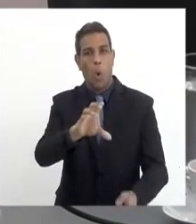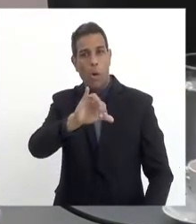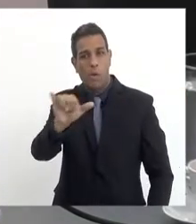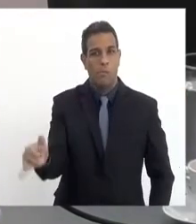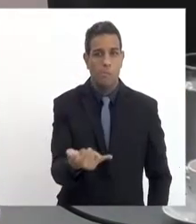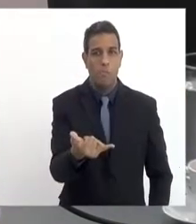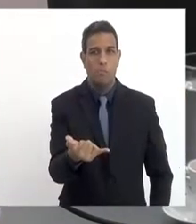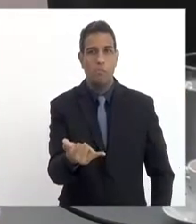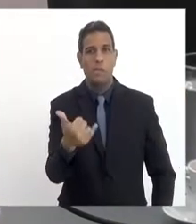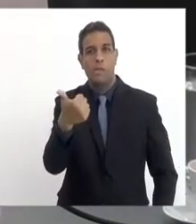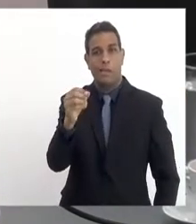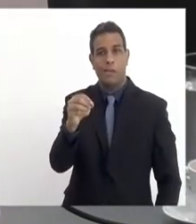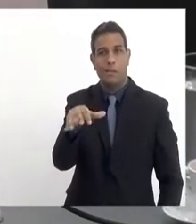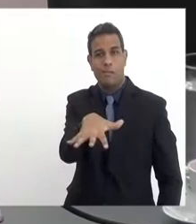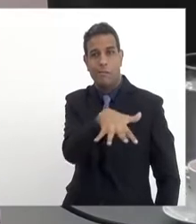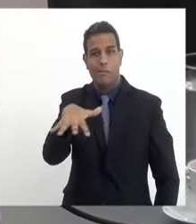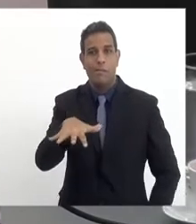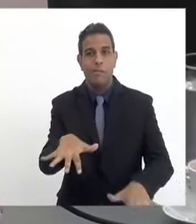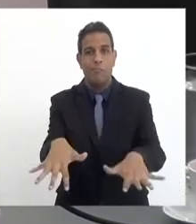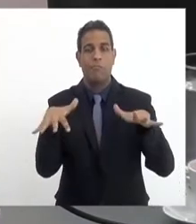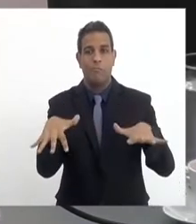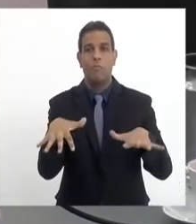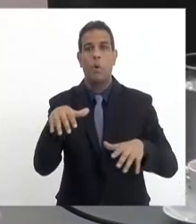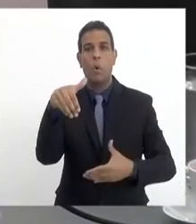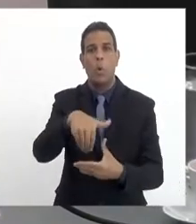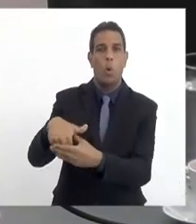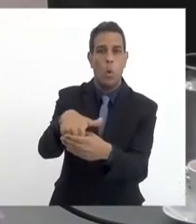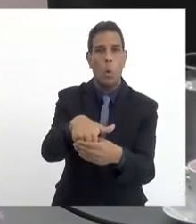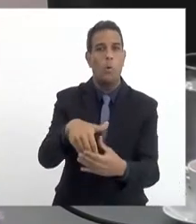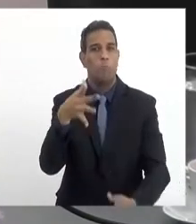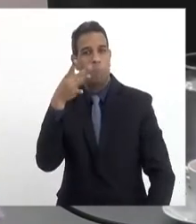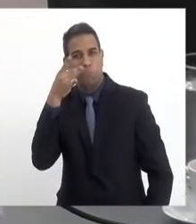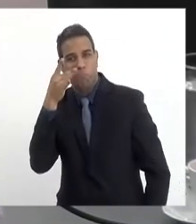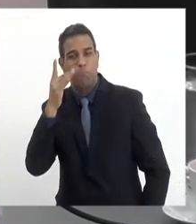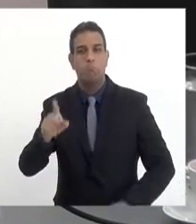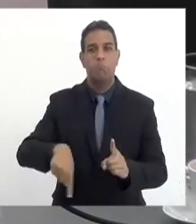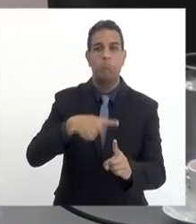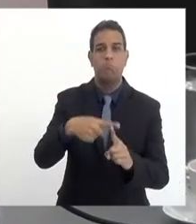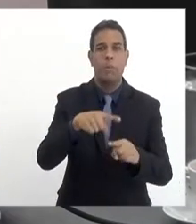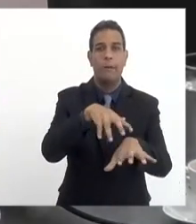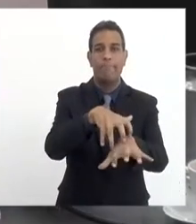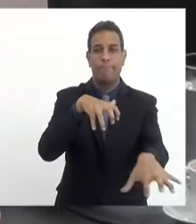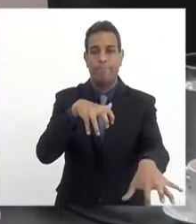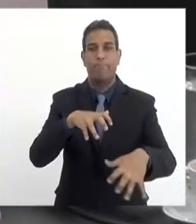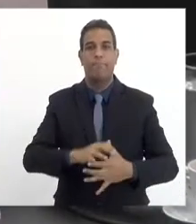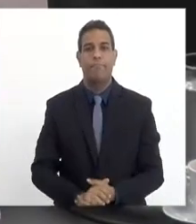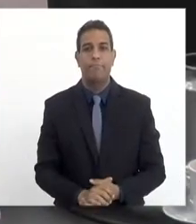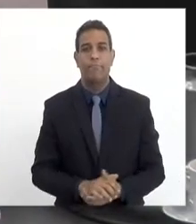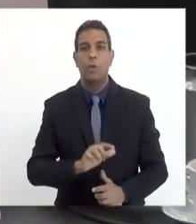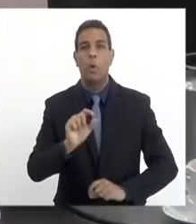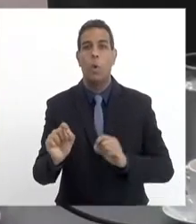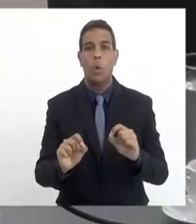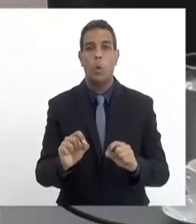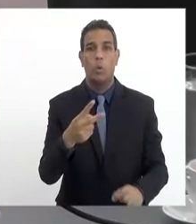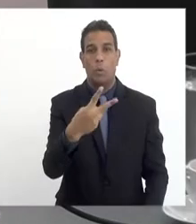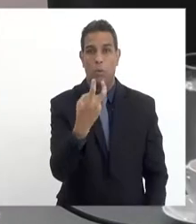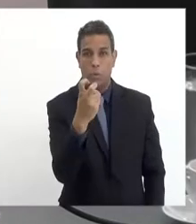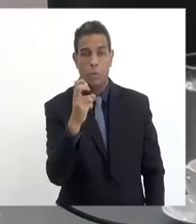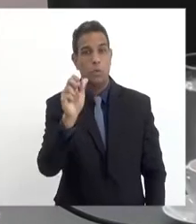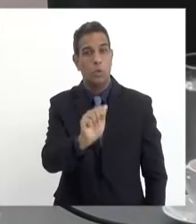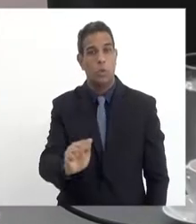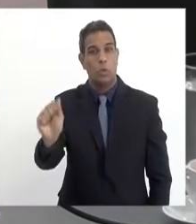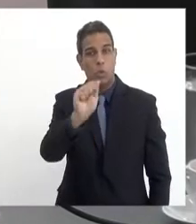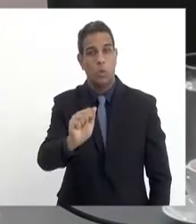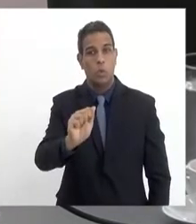para a 14ª reunião extraordinária semipresencial, votação presencial e eletrônica, a ser realizada no dia 25 de agosto